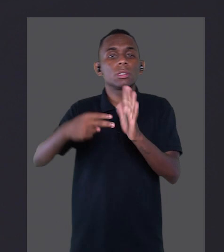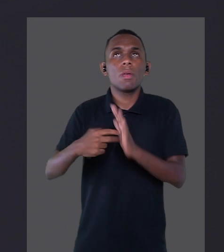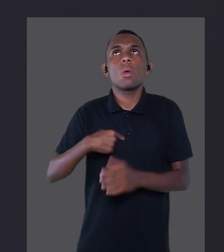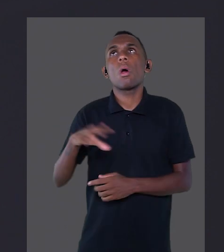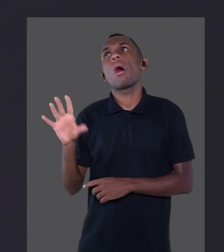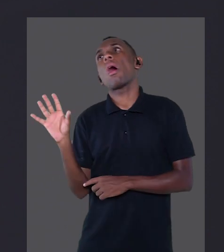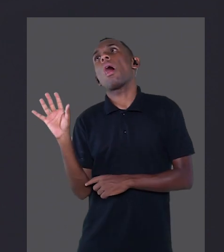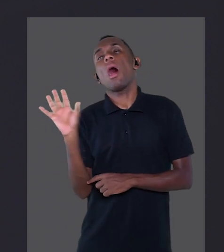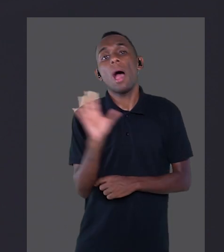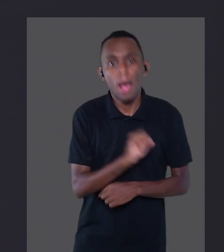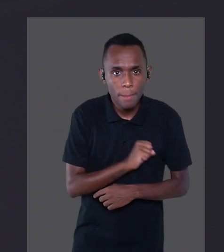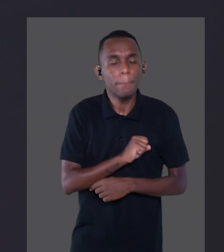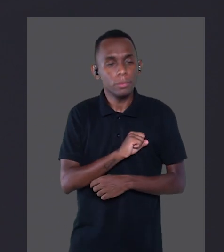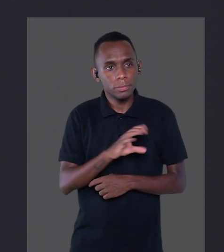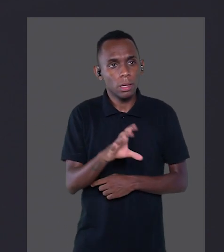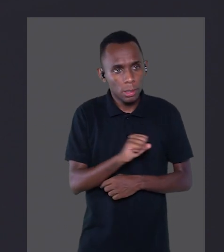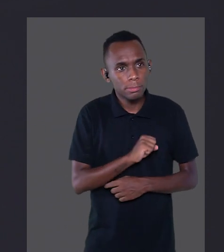adoro